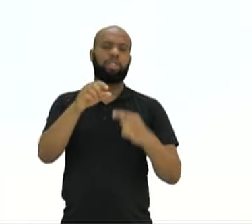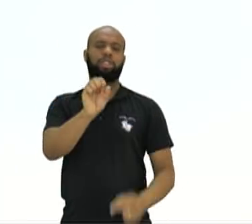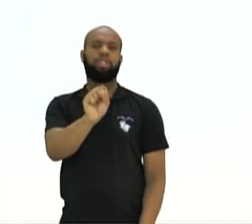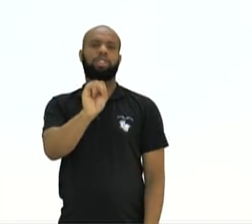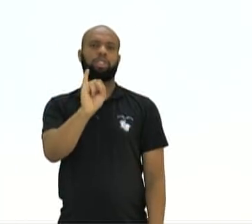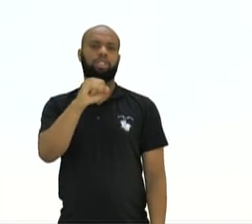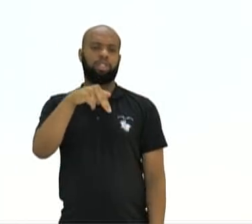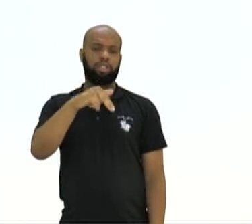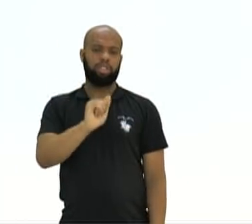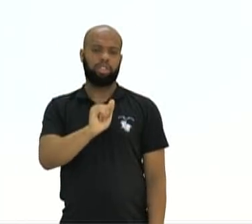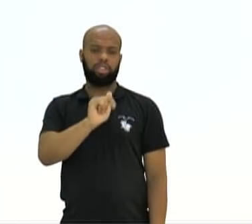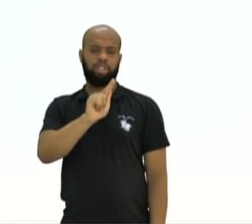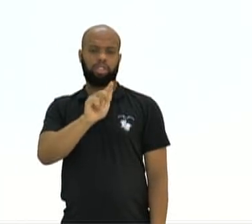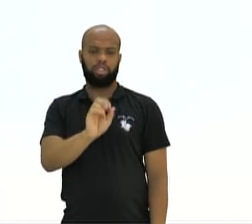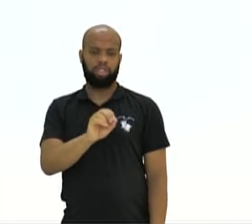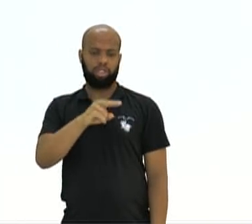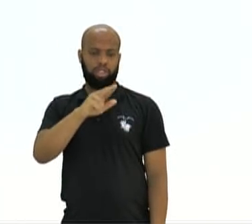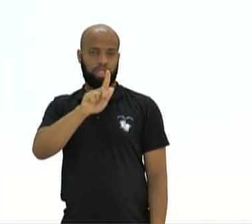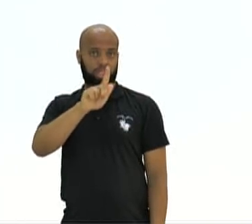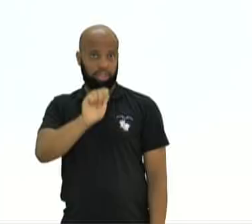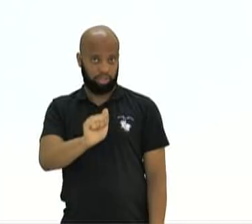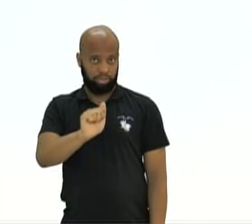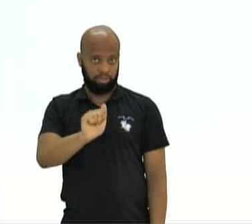e é local de culto?